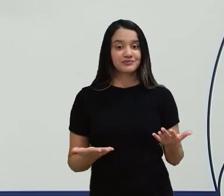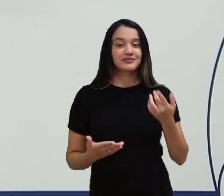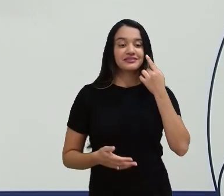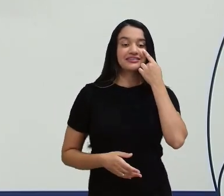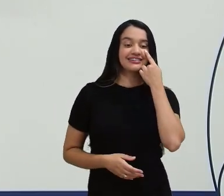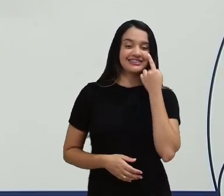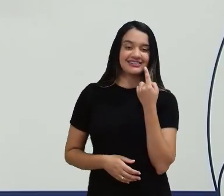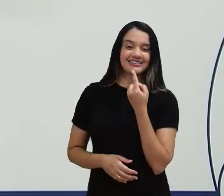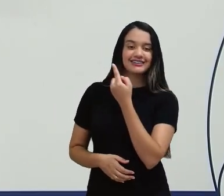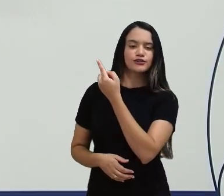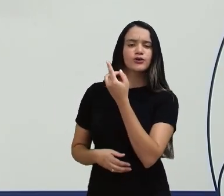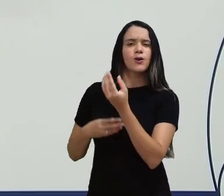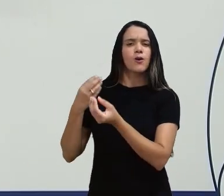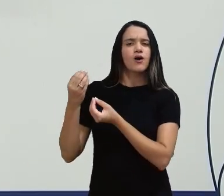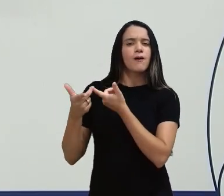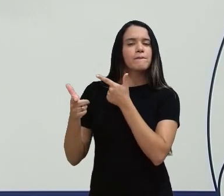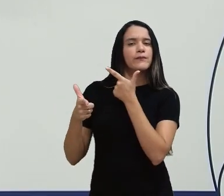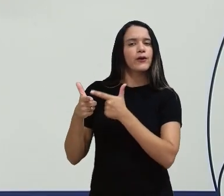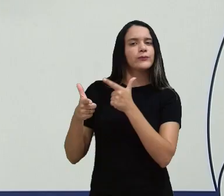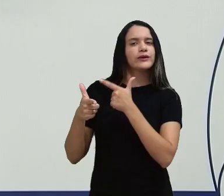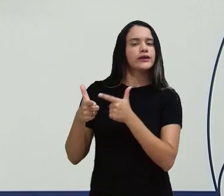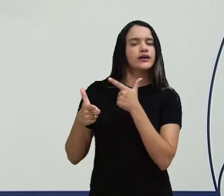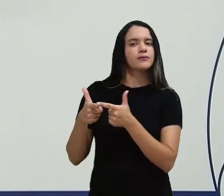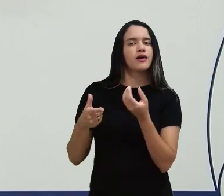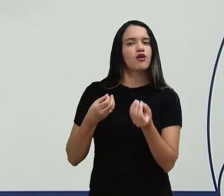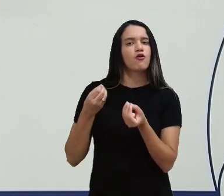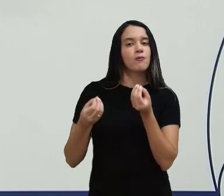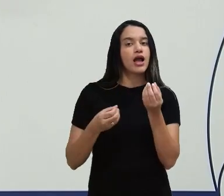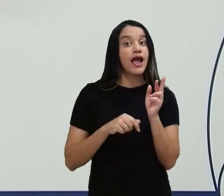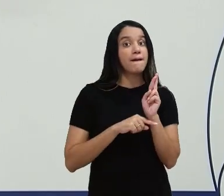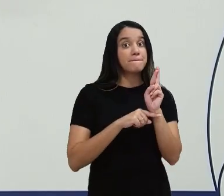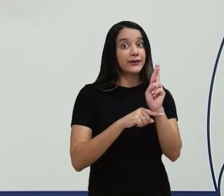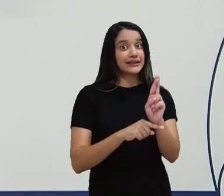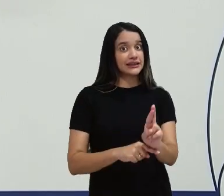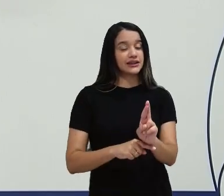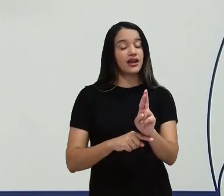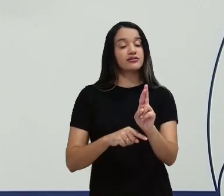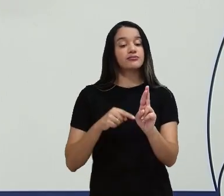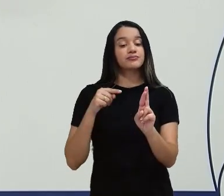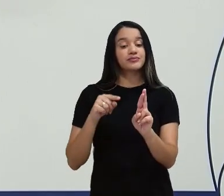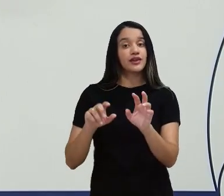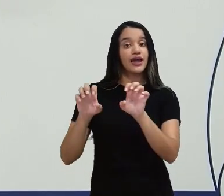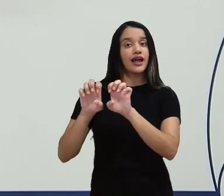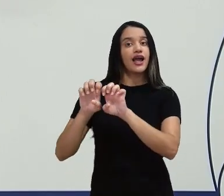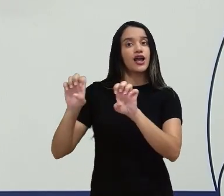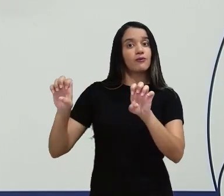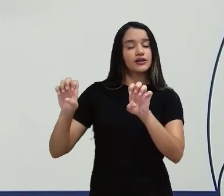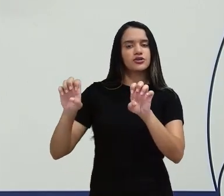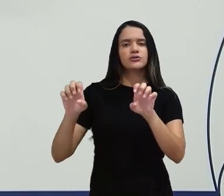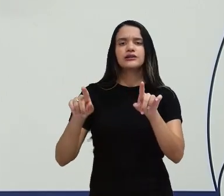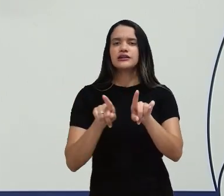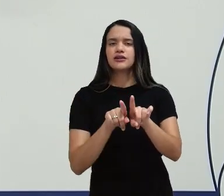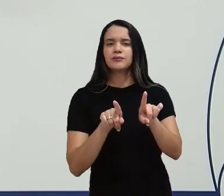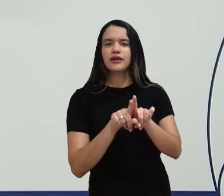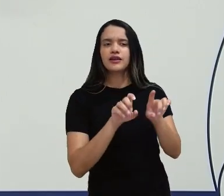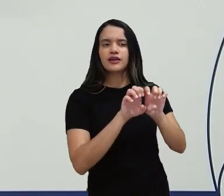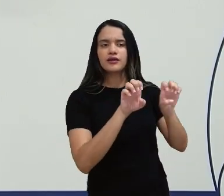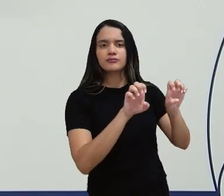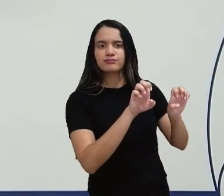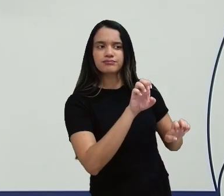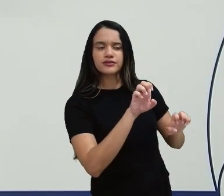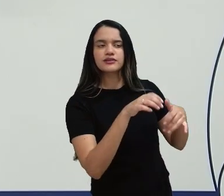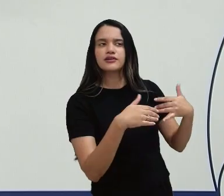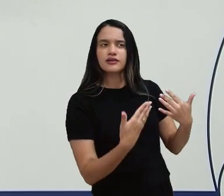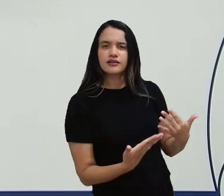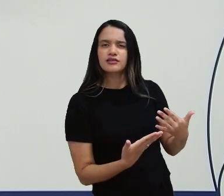aqui o seguinte: como é que alguns problemas podem ser representados por equações ou por inequações? A gente já viu em algum momento em que,